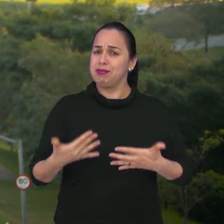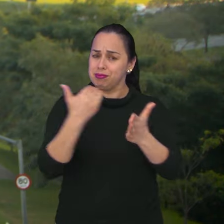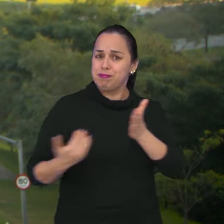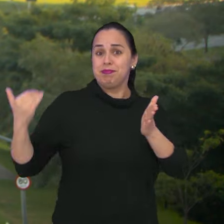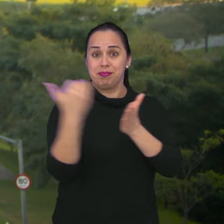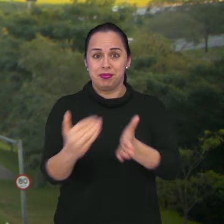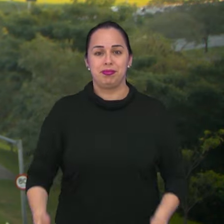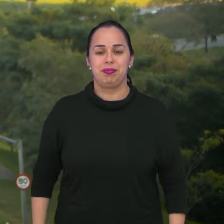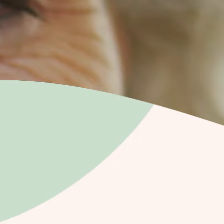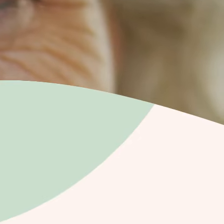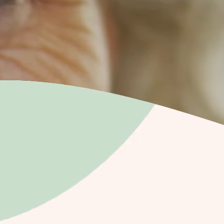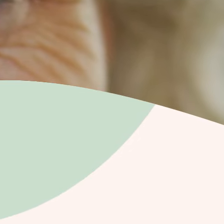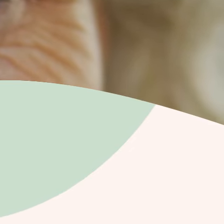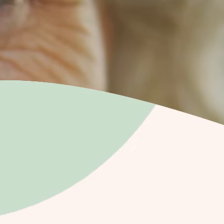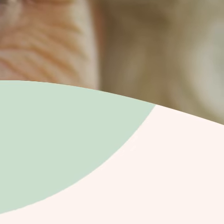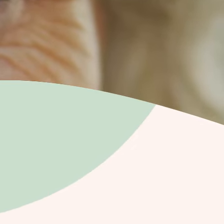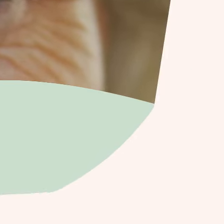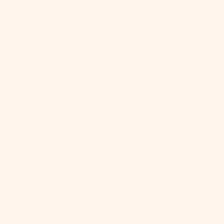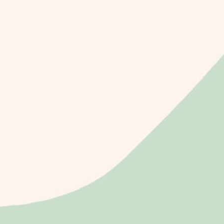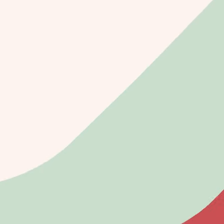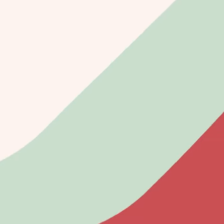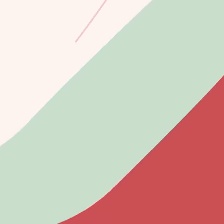que daqui a pouquinho tem muito mais.